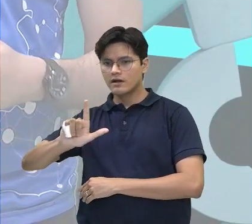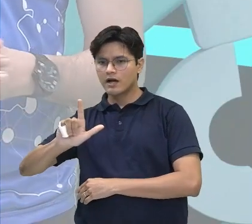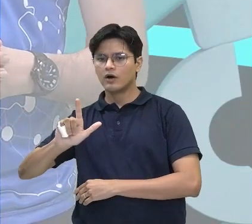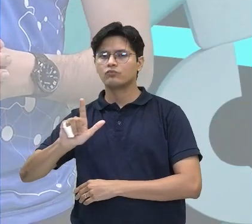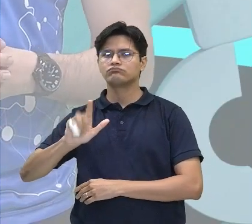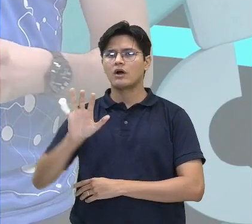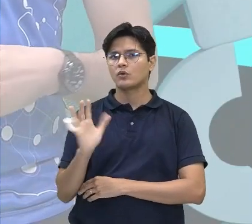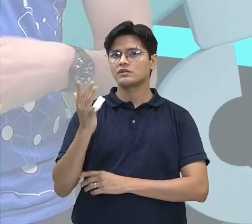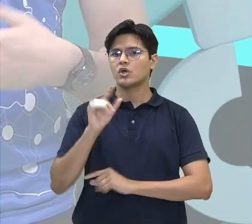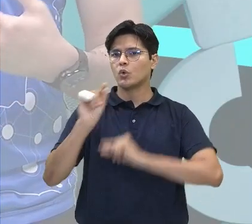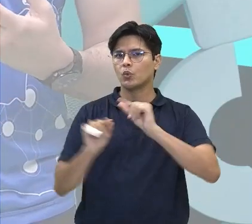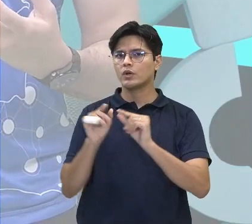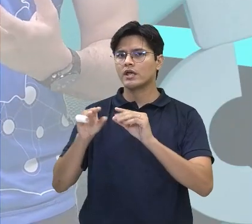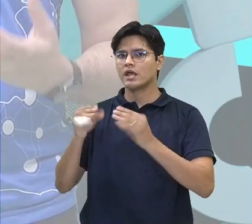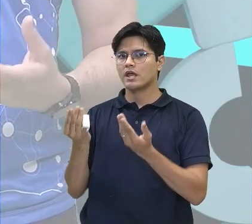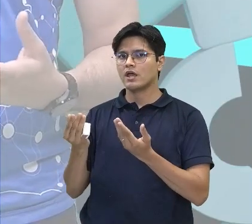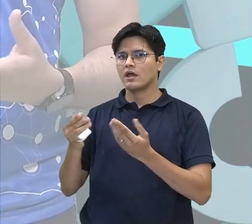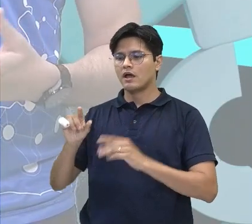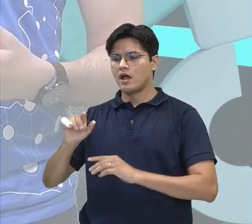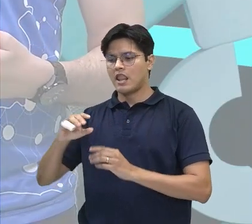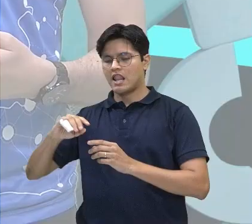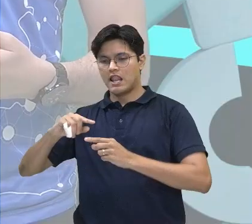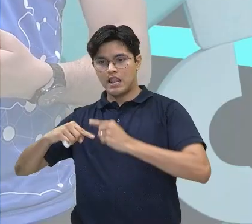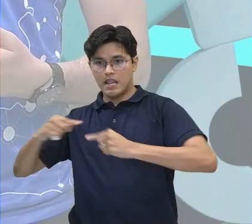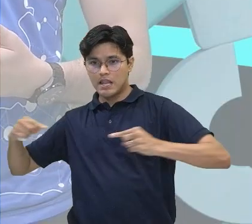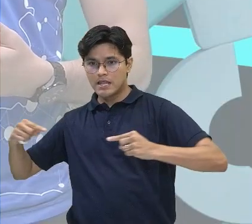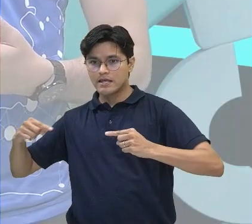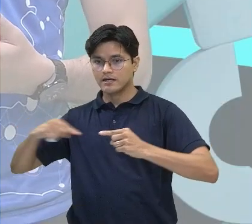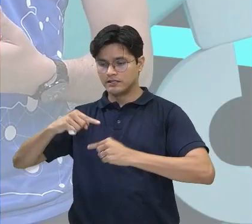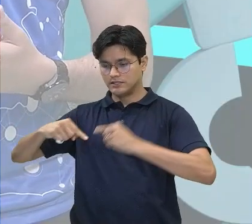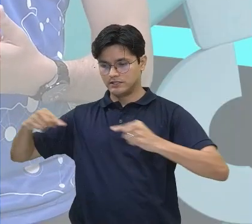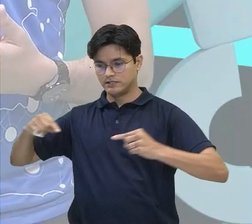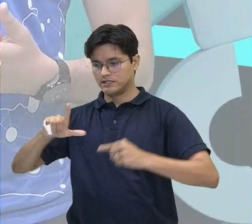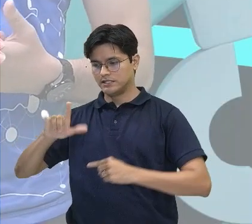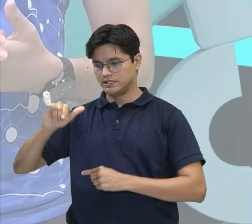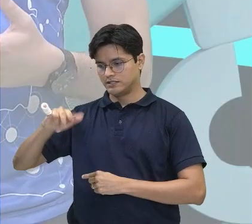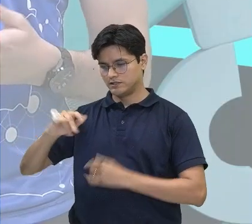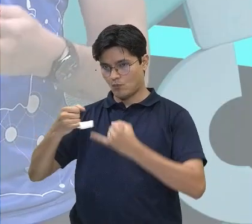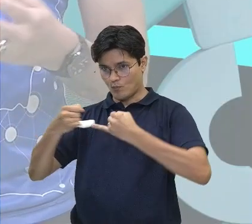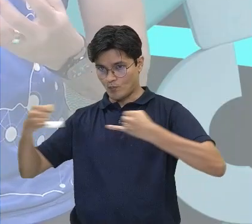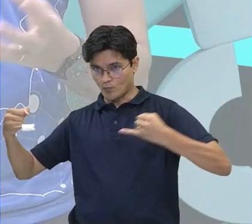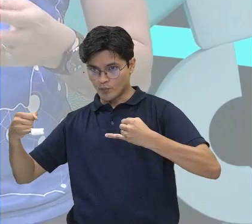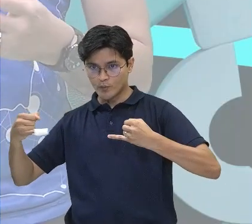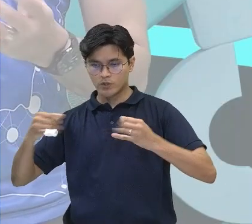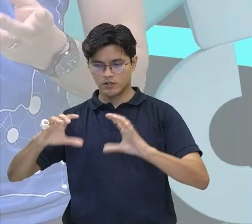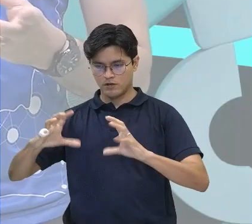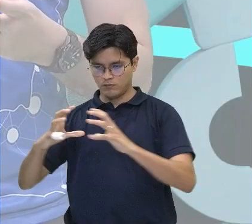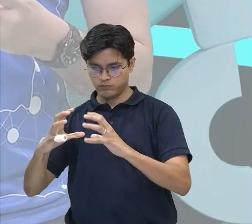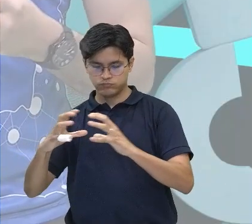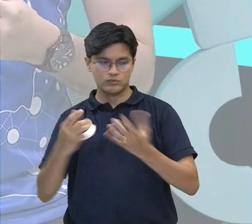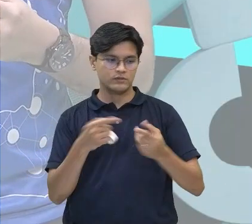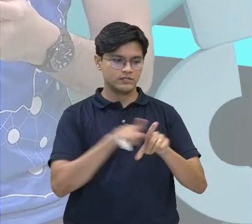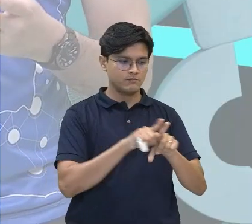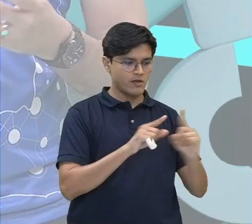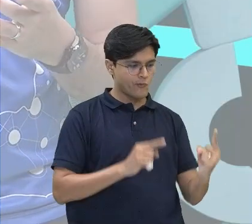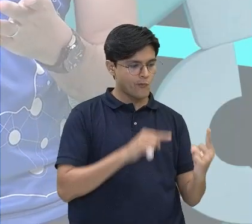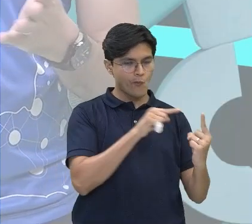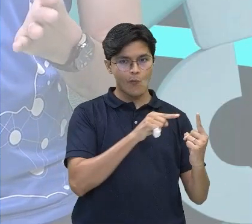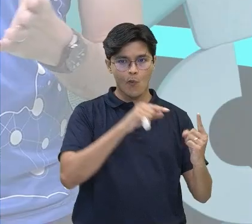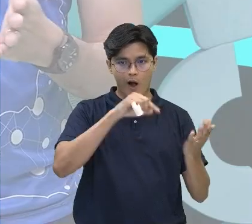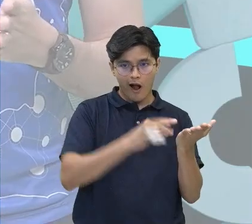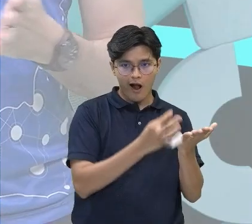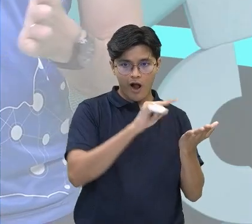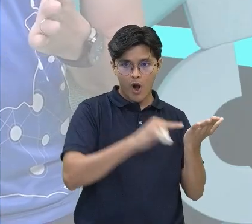e a linha. Quem é mais importante no trabalho que faz? Enquanto a agulha se acha muito importante porque vai na frente,